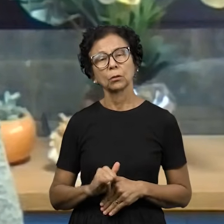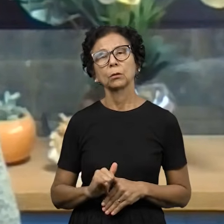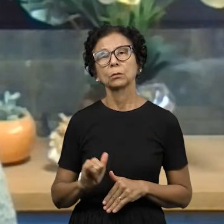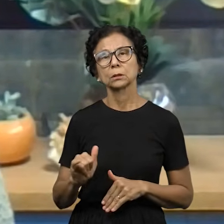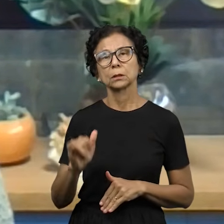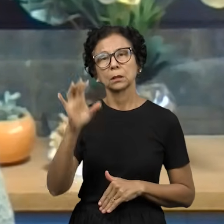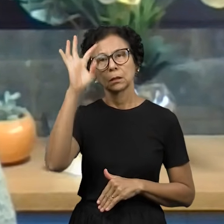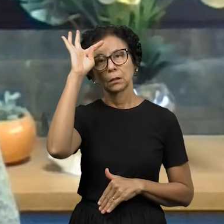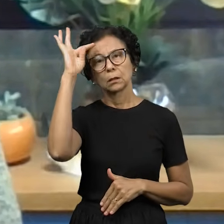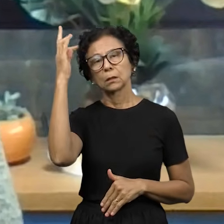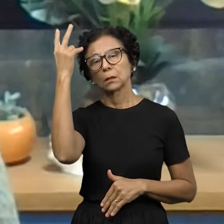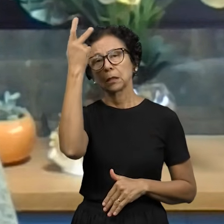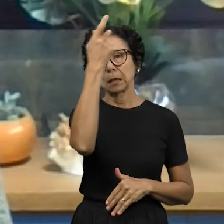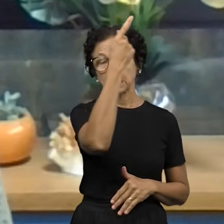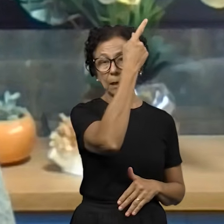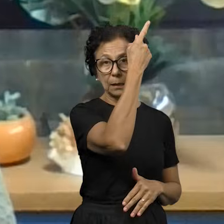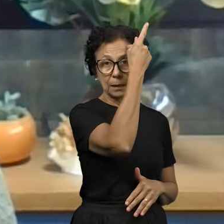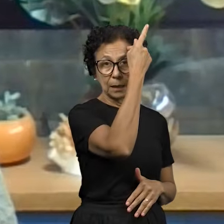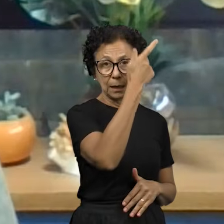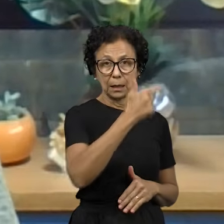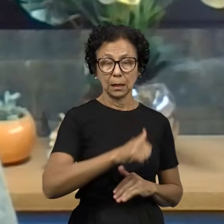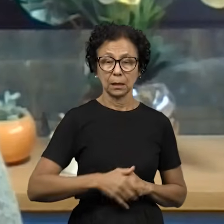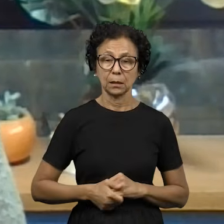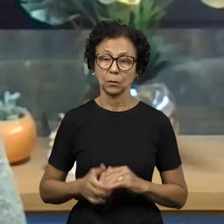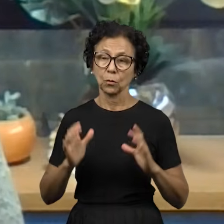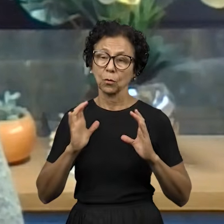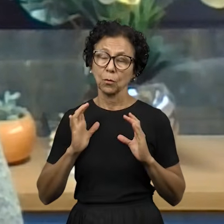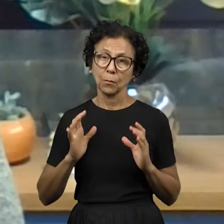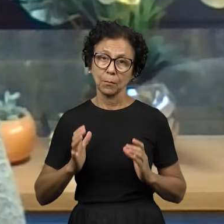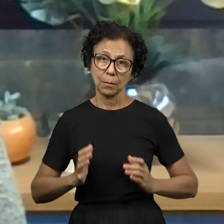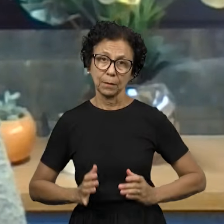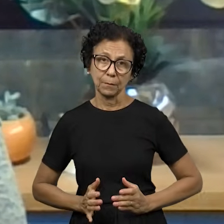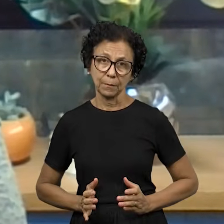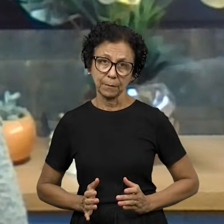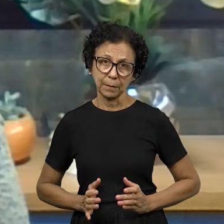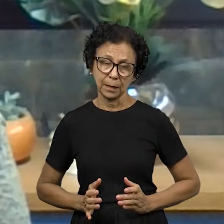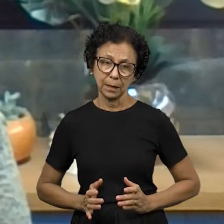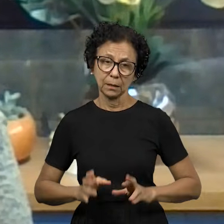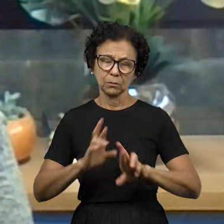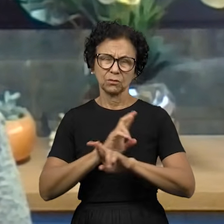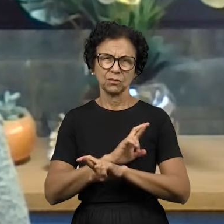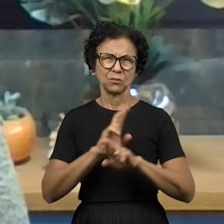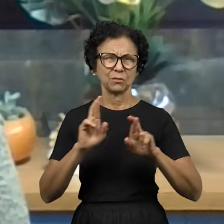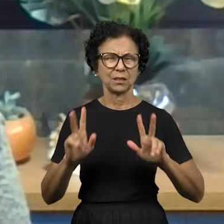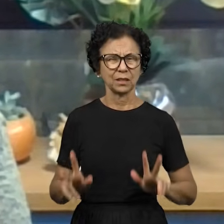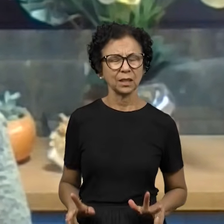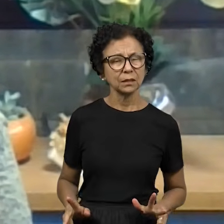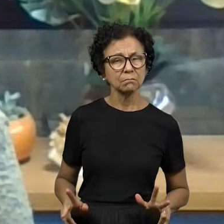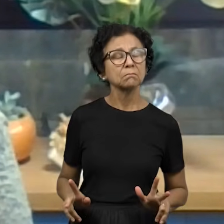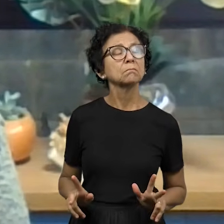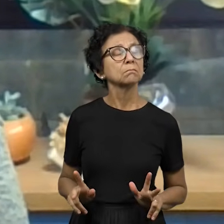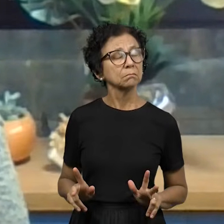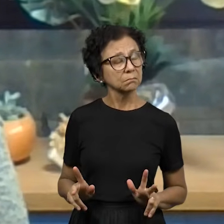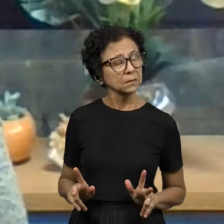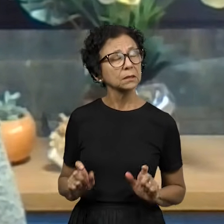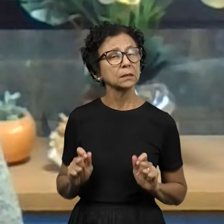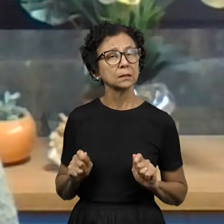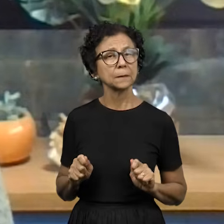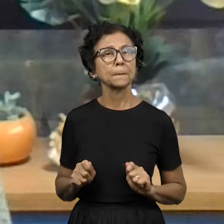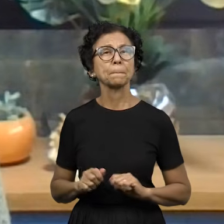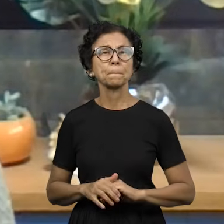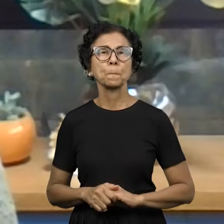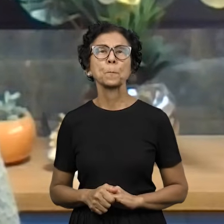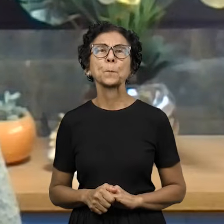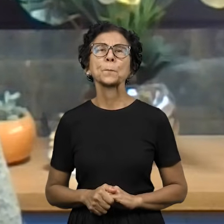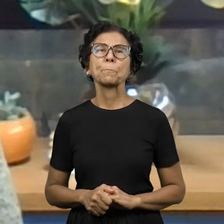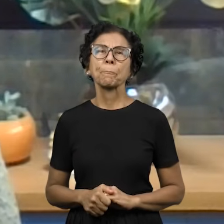num TDAH com um comportamento opositor, que é diferente de um transtorno opositor, sim, nós podemos